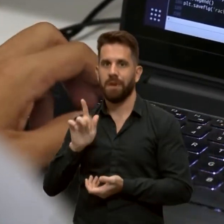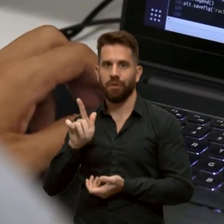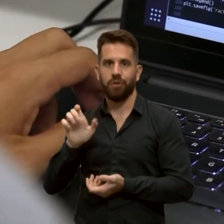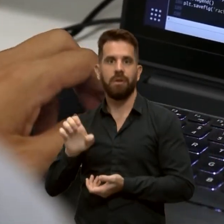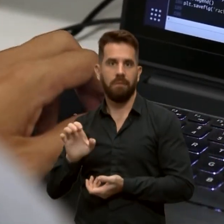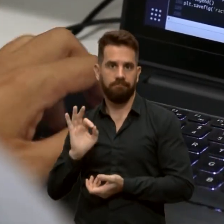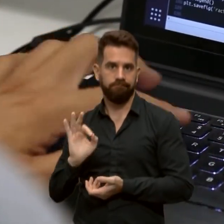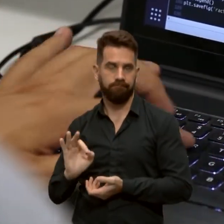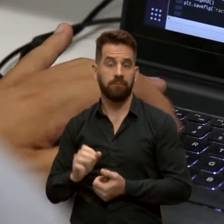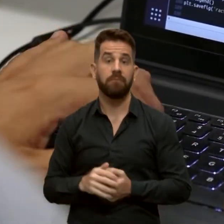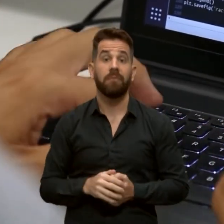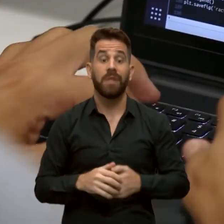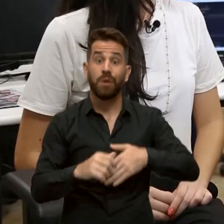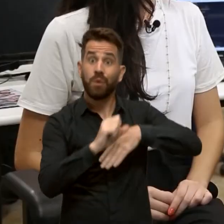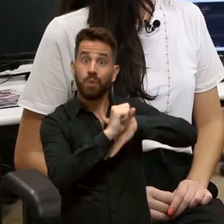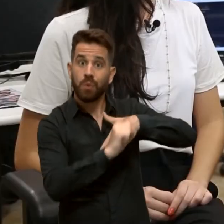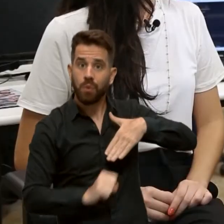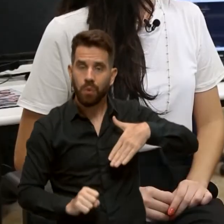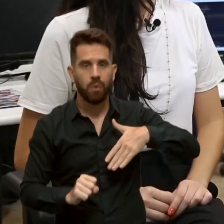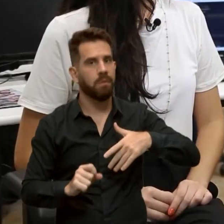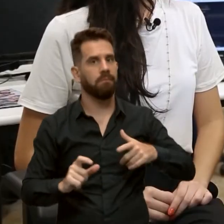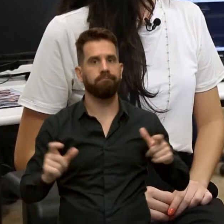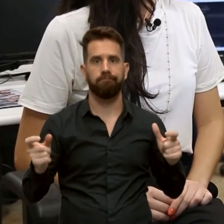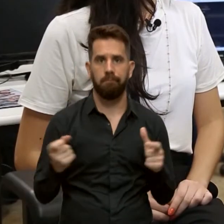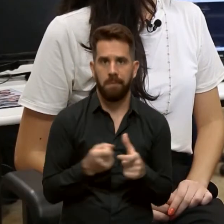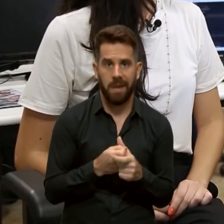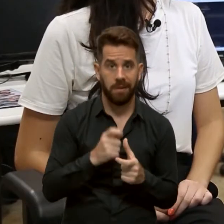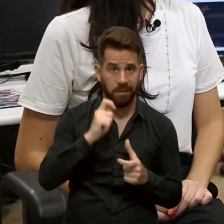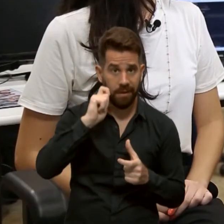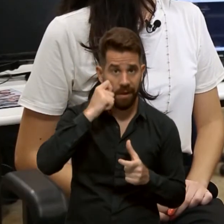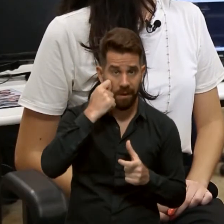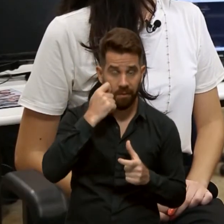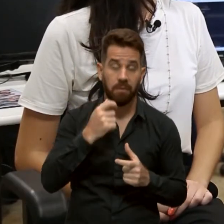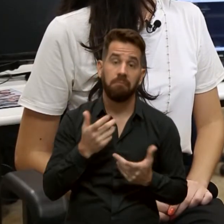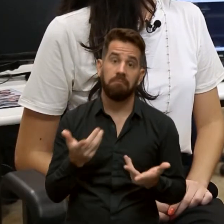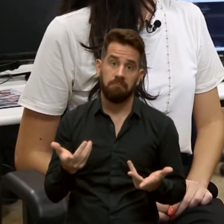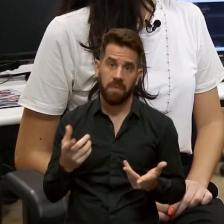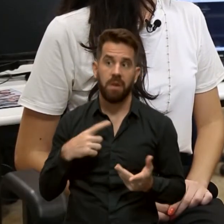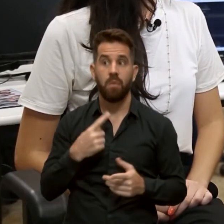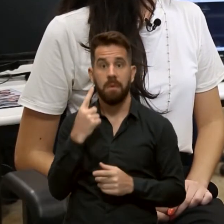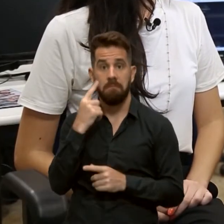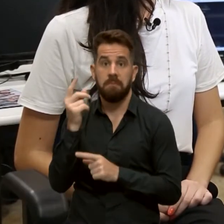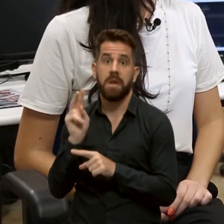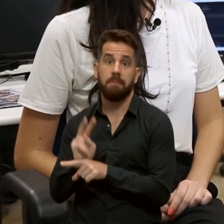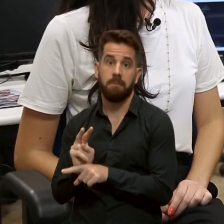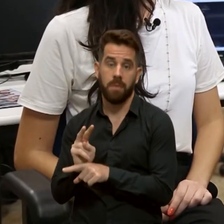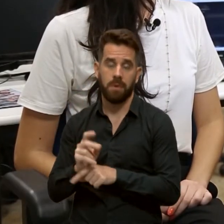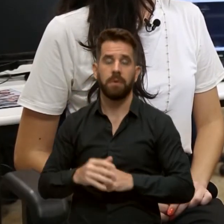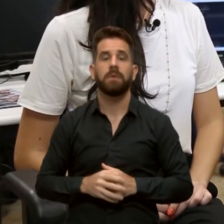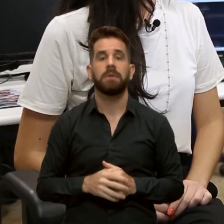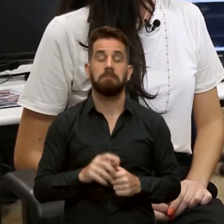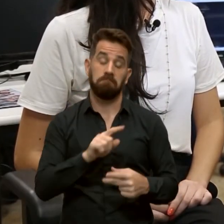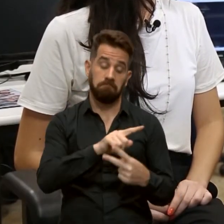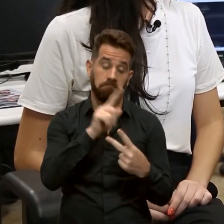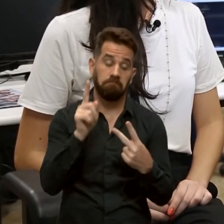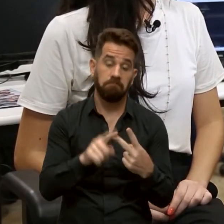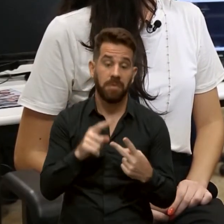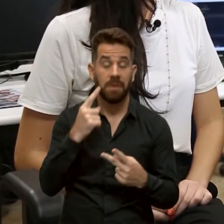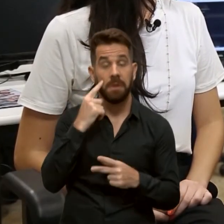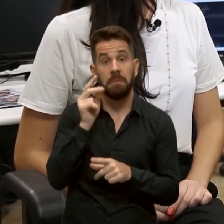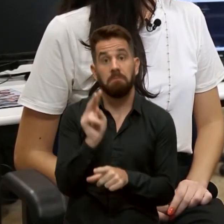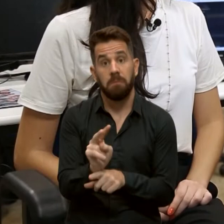sul e sudeste, você tem minoria de população negra. Essa foi uma das hipóteses levantadas na pesquisa. A outra hipótese, que também pode